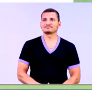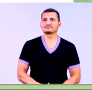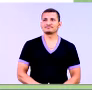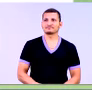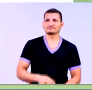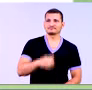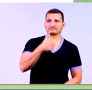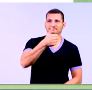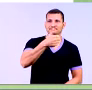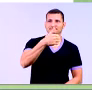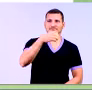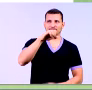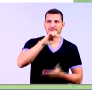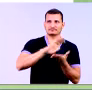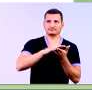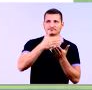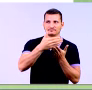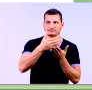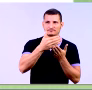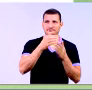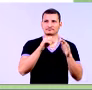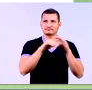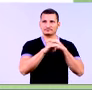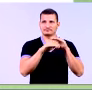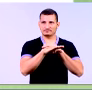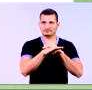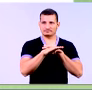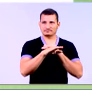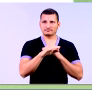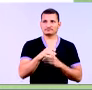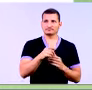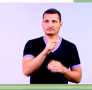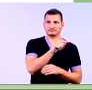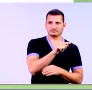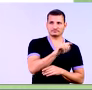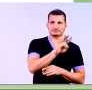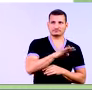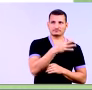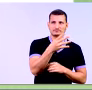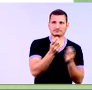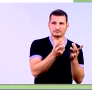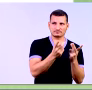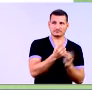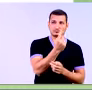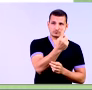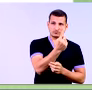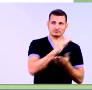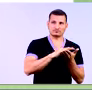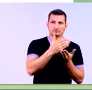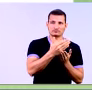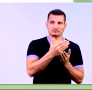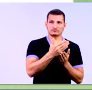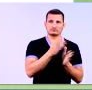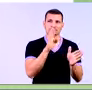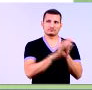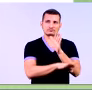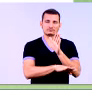$19 notebooks no estoque e o registro de um notebook vendido na tabela de